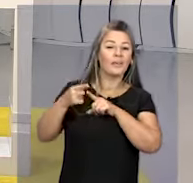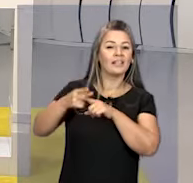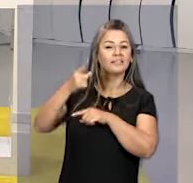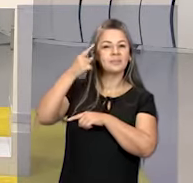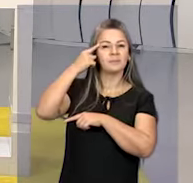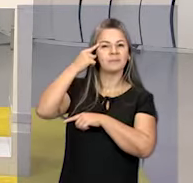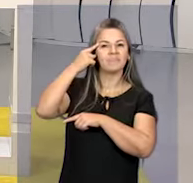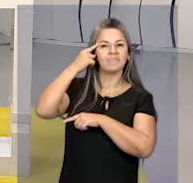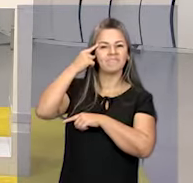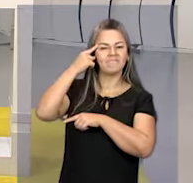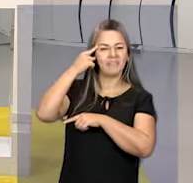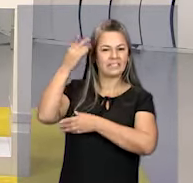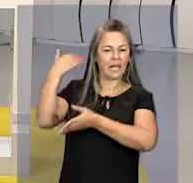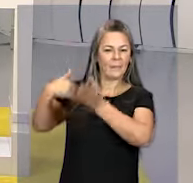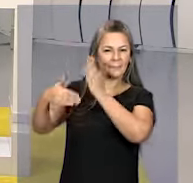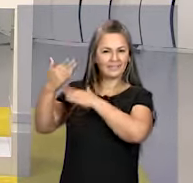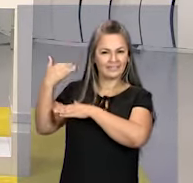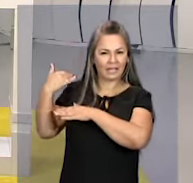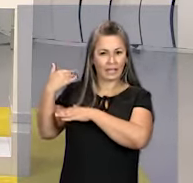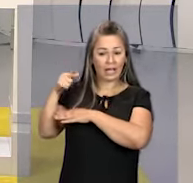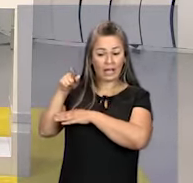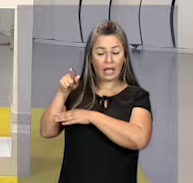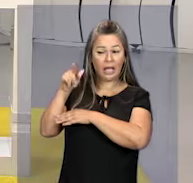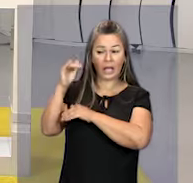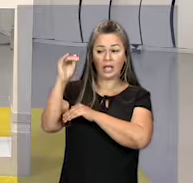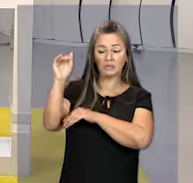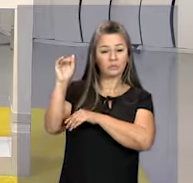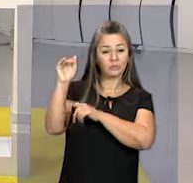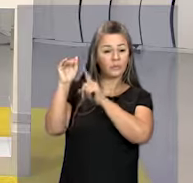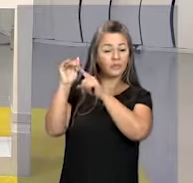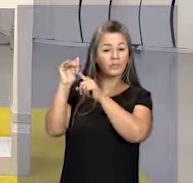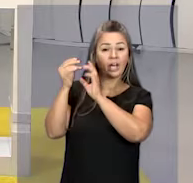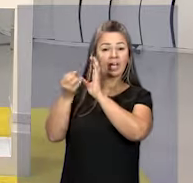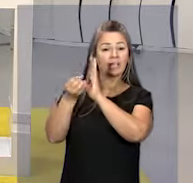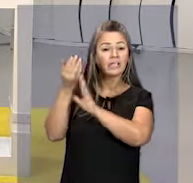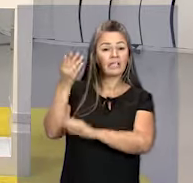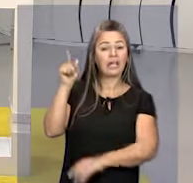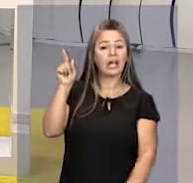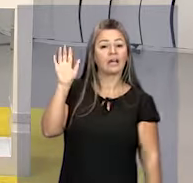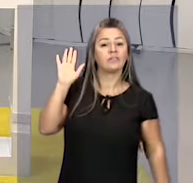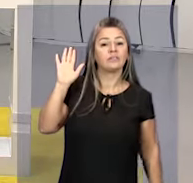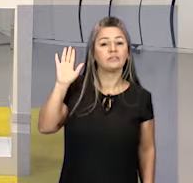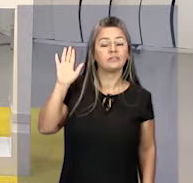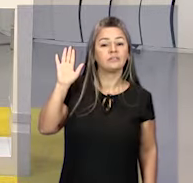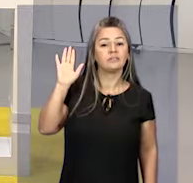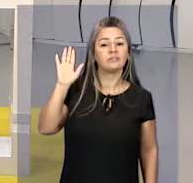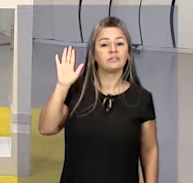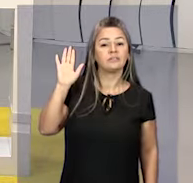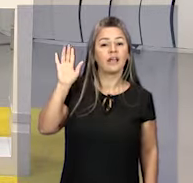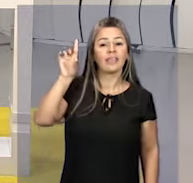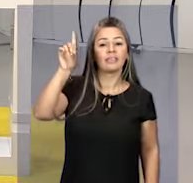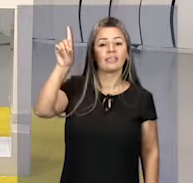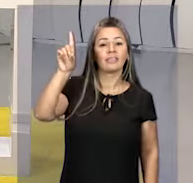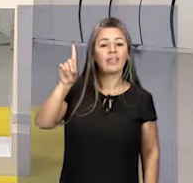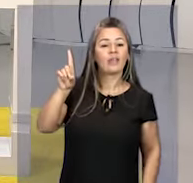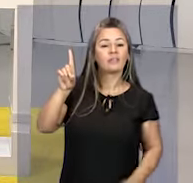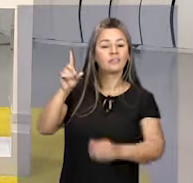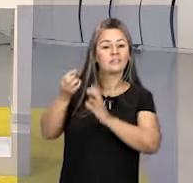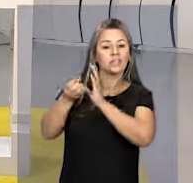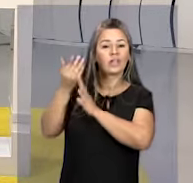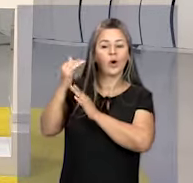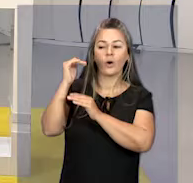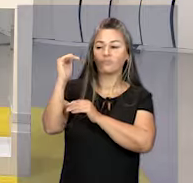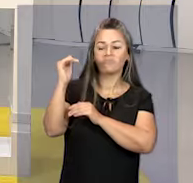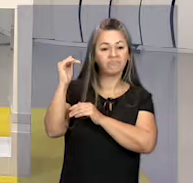têm que cada uma dessas castas foi criada de uma determinada forma por um determinado Deus.